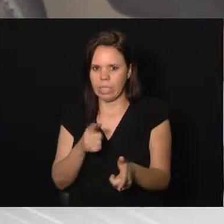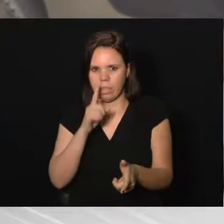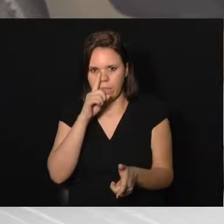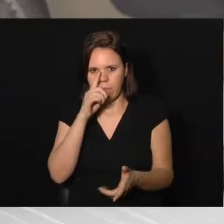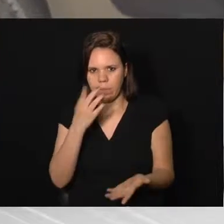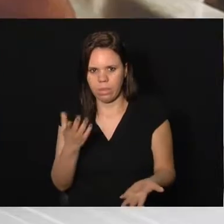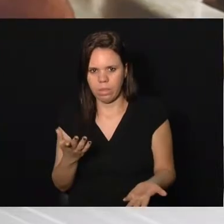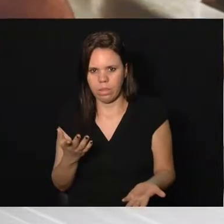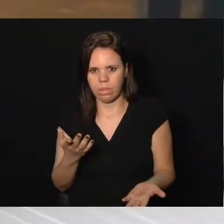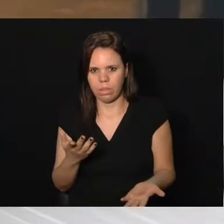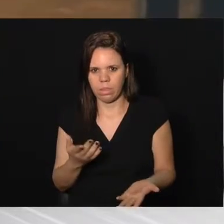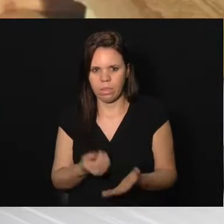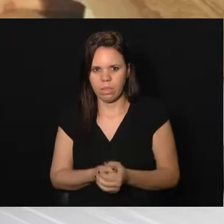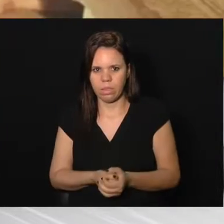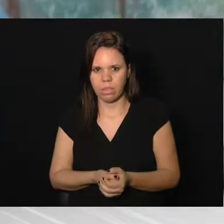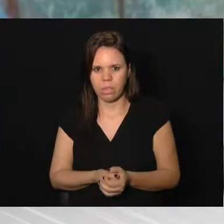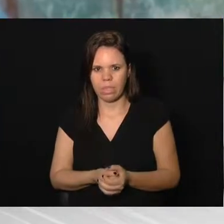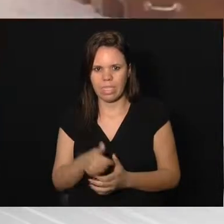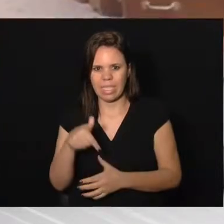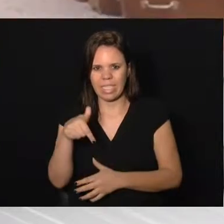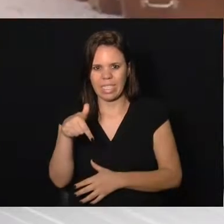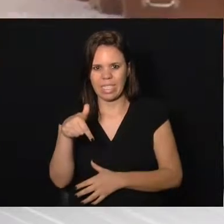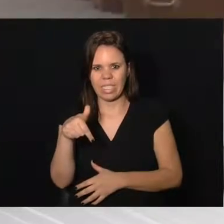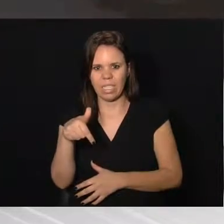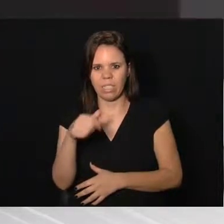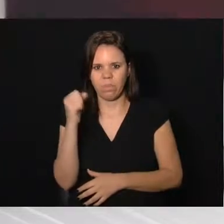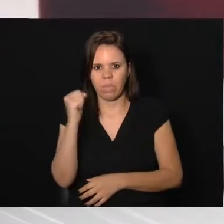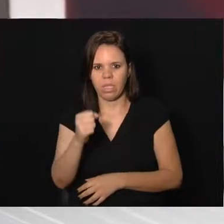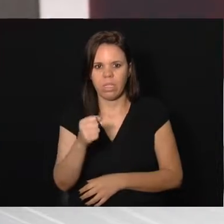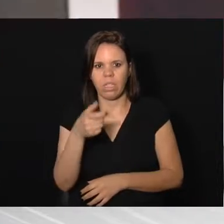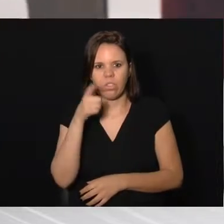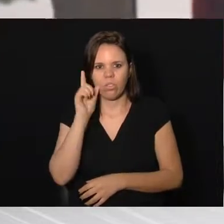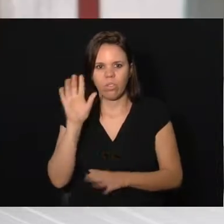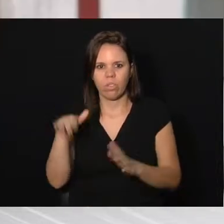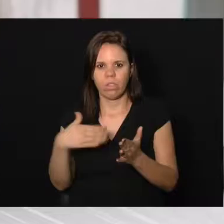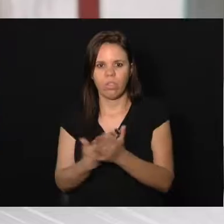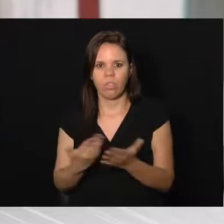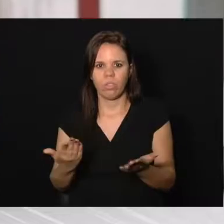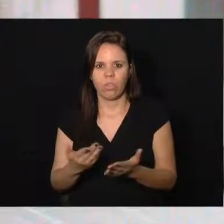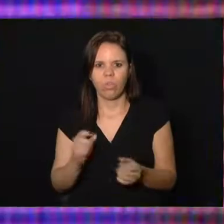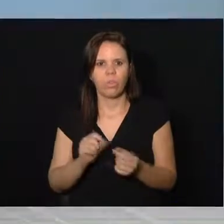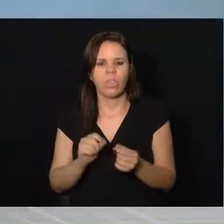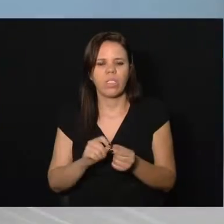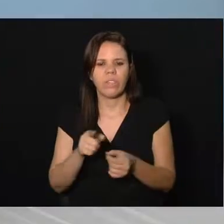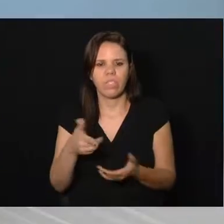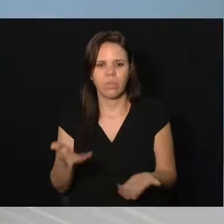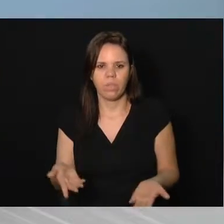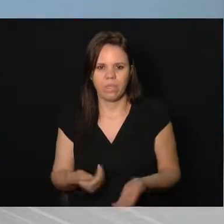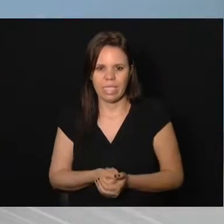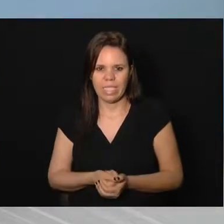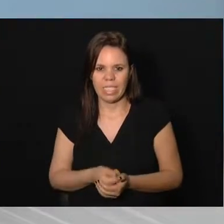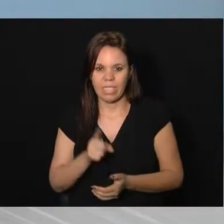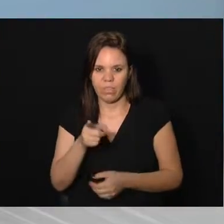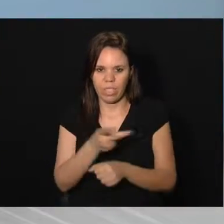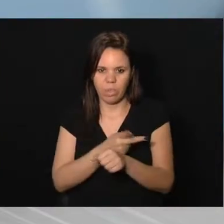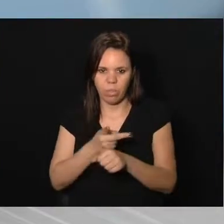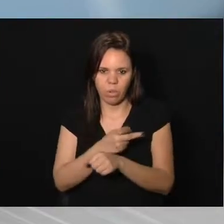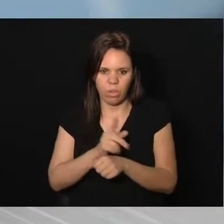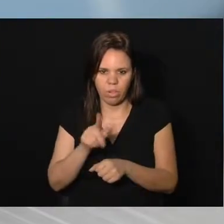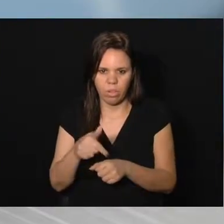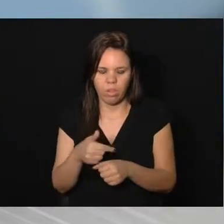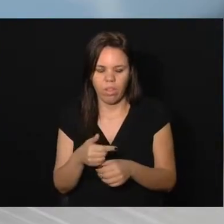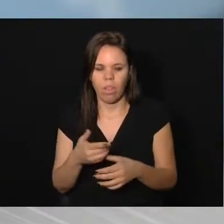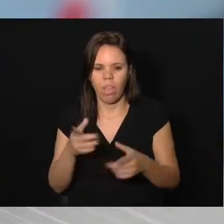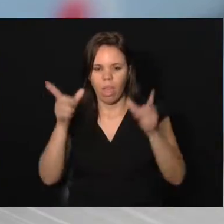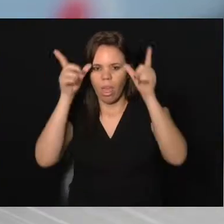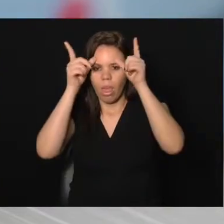sei. Mataram 7 de ontem pra hoje. Por que vocês estão fazendo isso? Se estiver procurando algo para